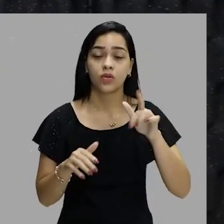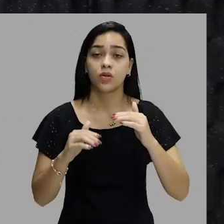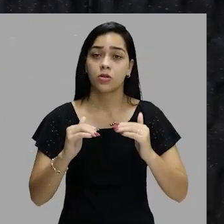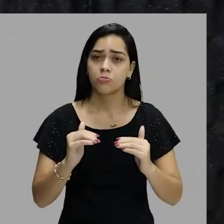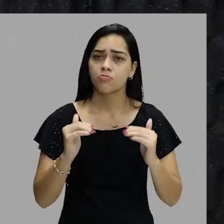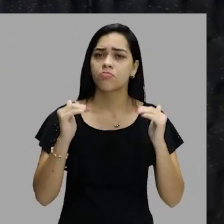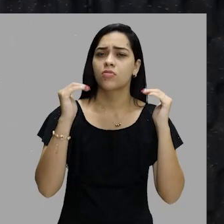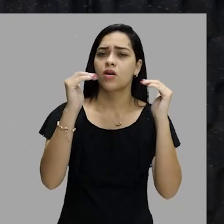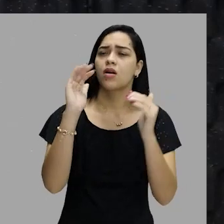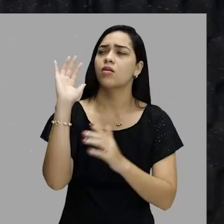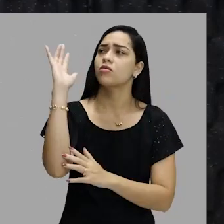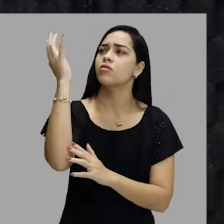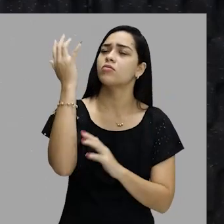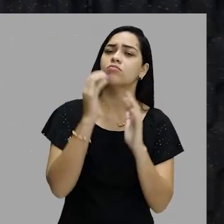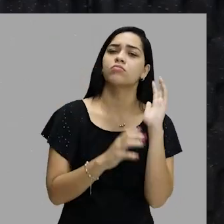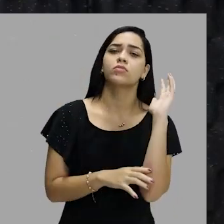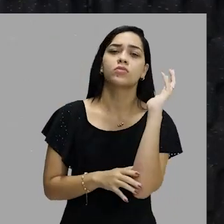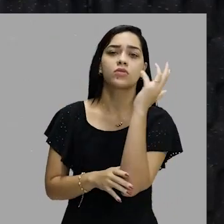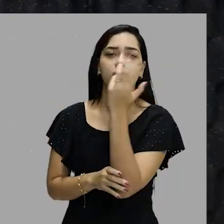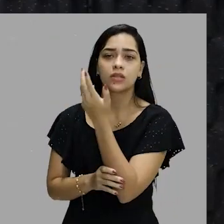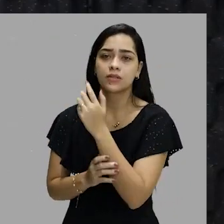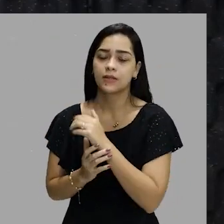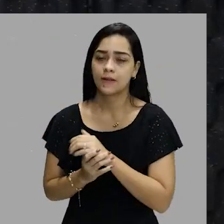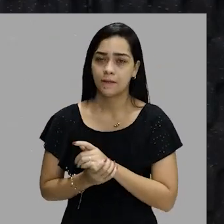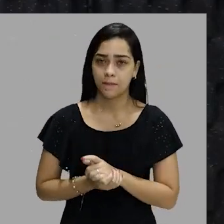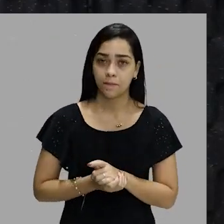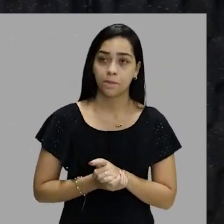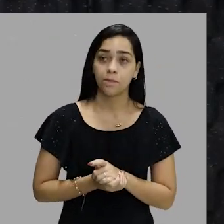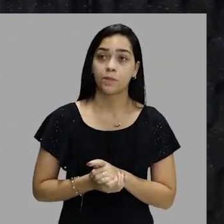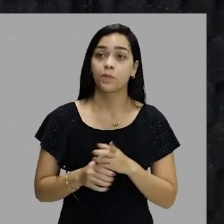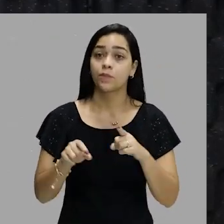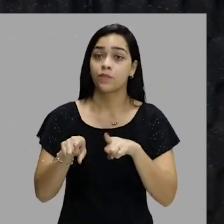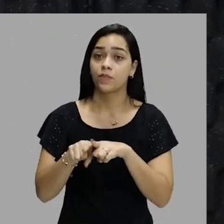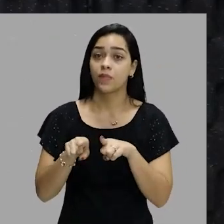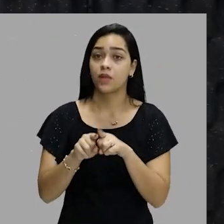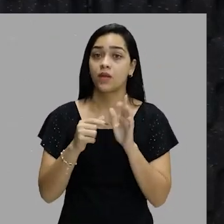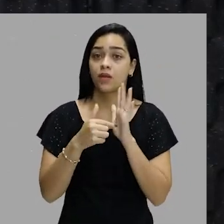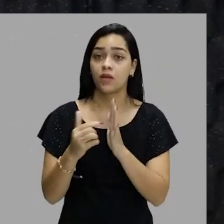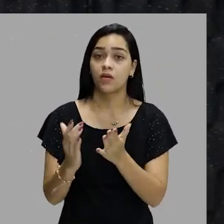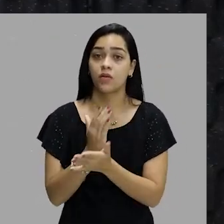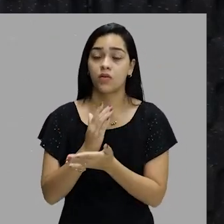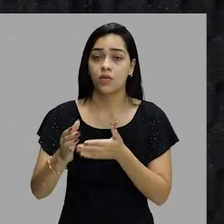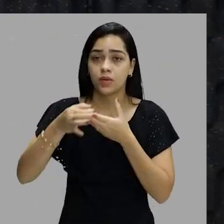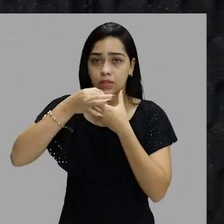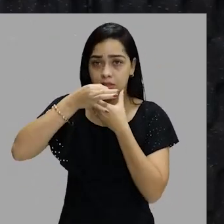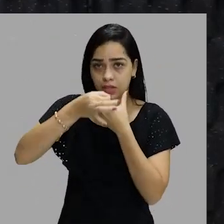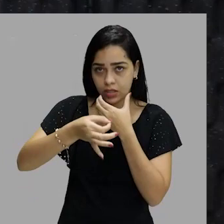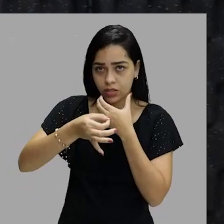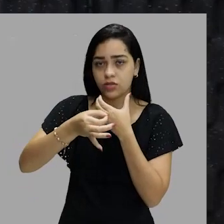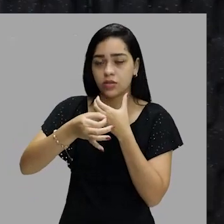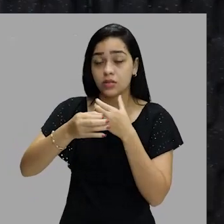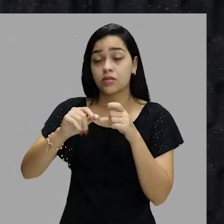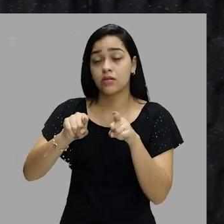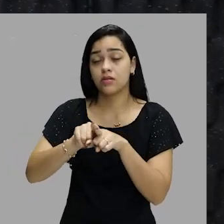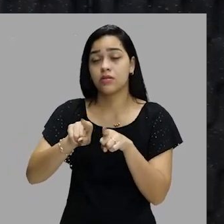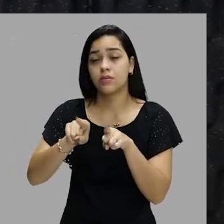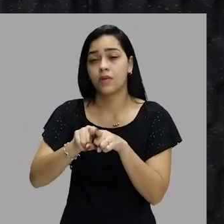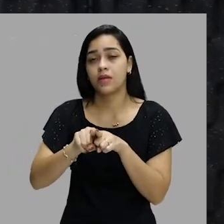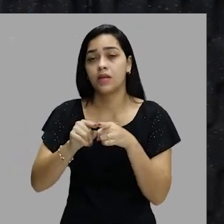a natureza, certo? Ainda apresenta certas críticas em algum momento